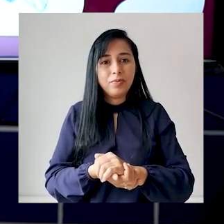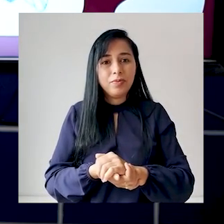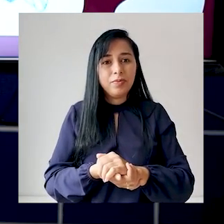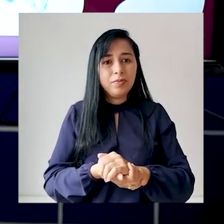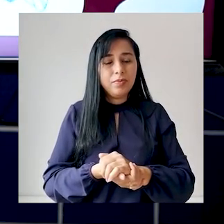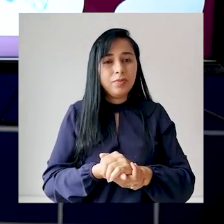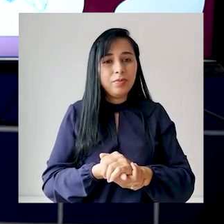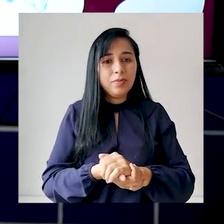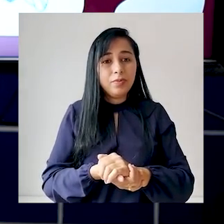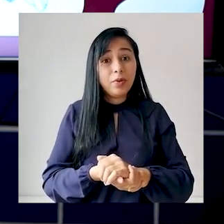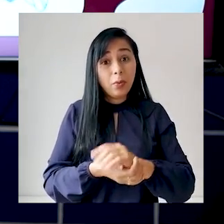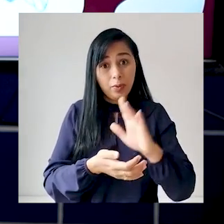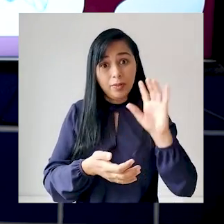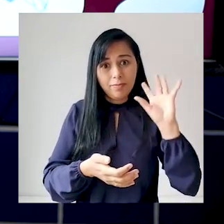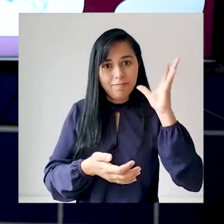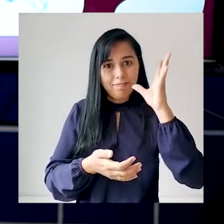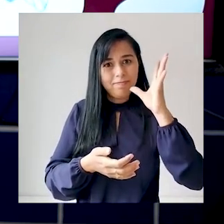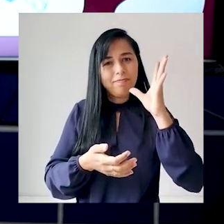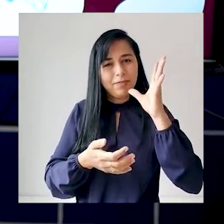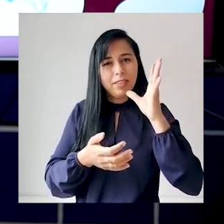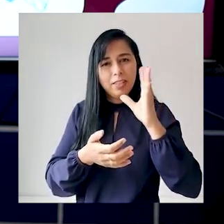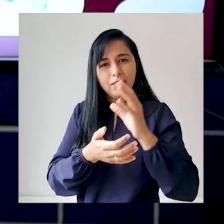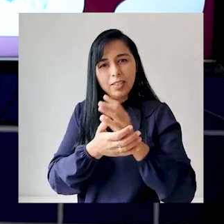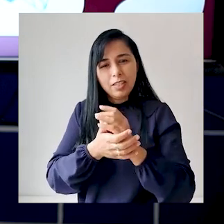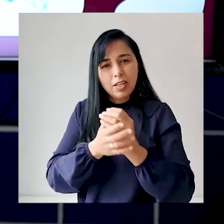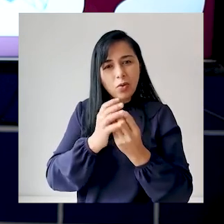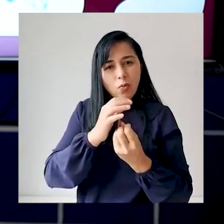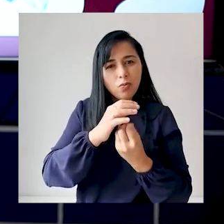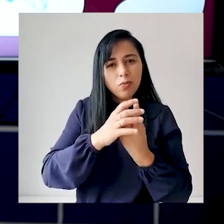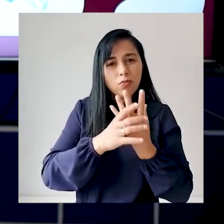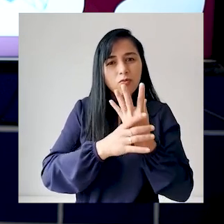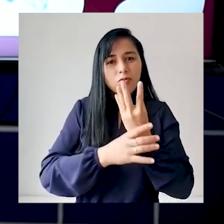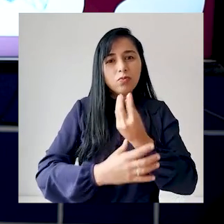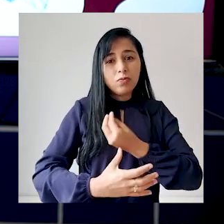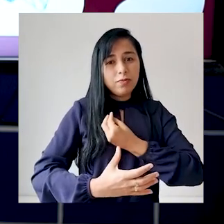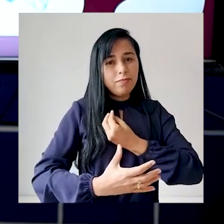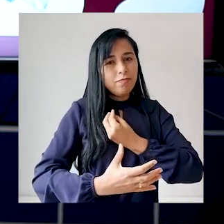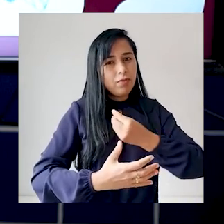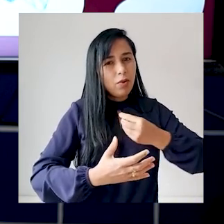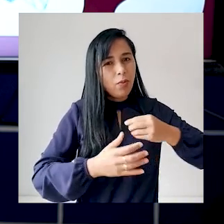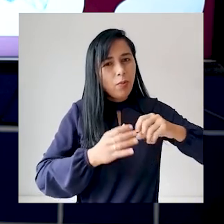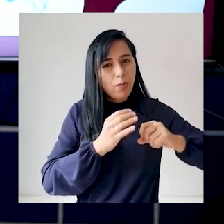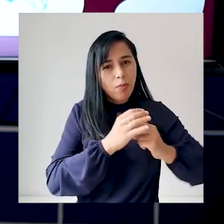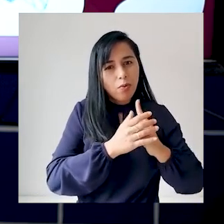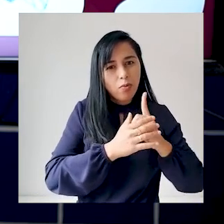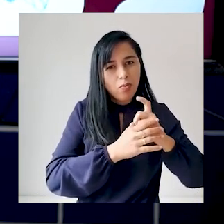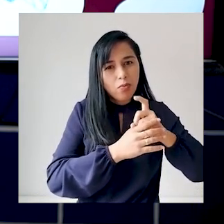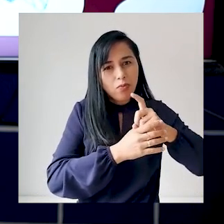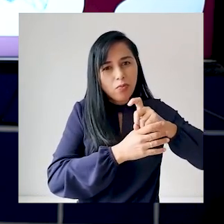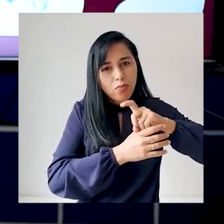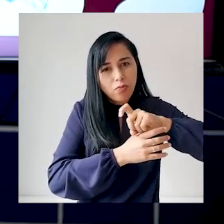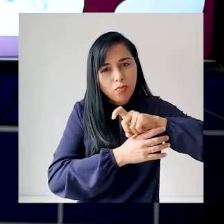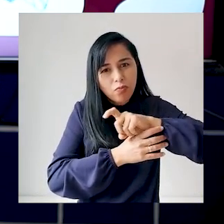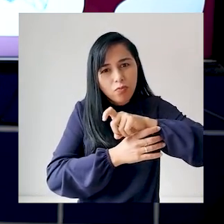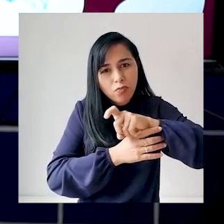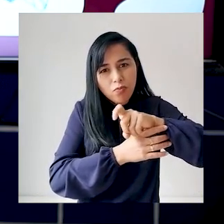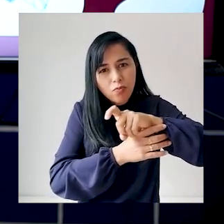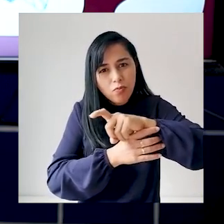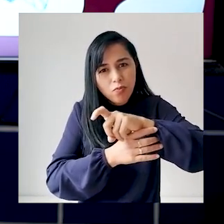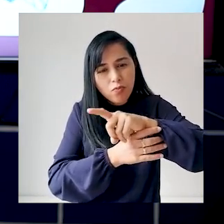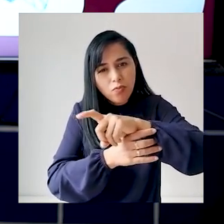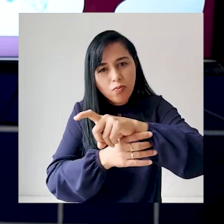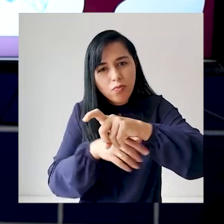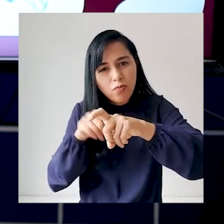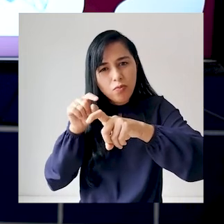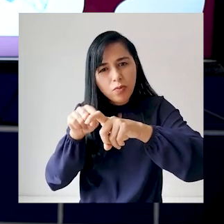Nesses indivíduos, quando ele nasce em formato de uma larva, que é um indivíduo